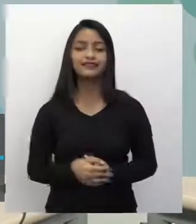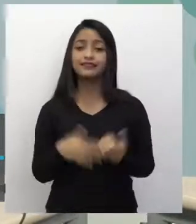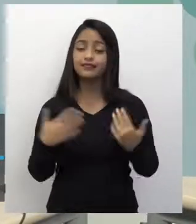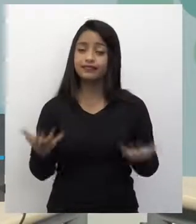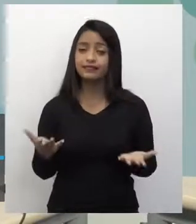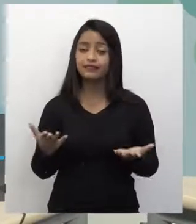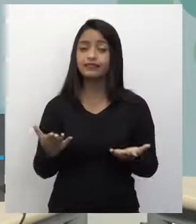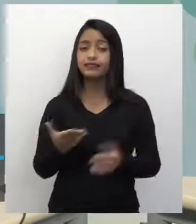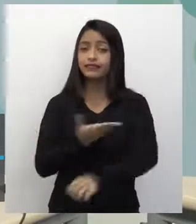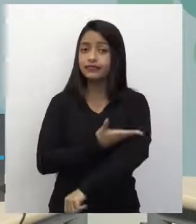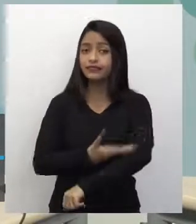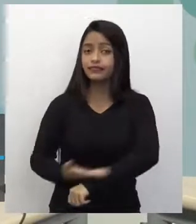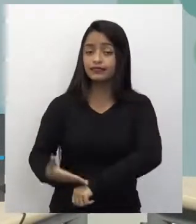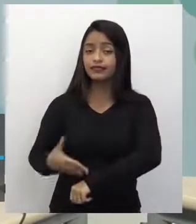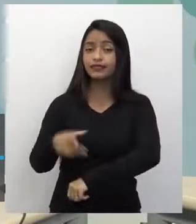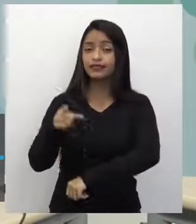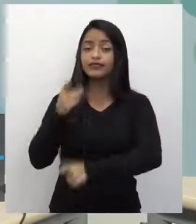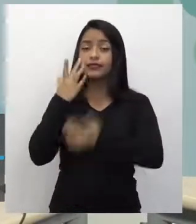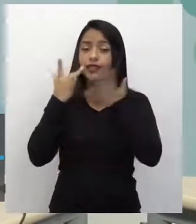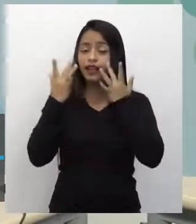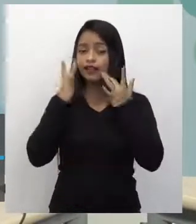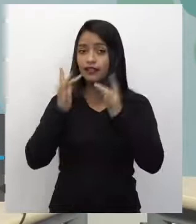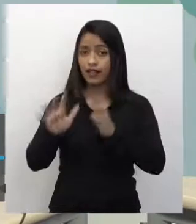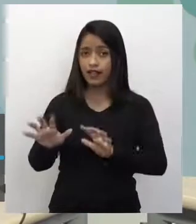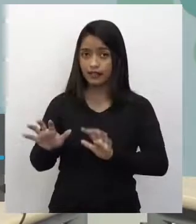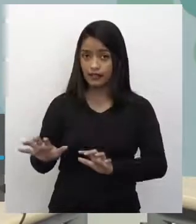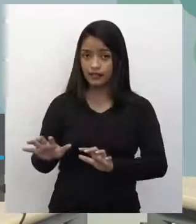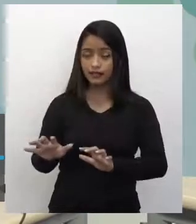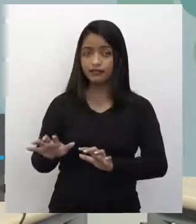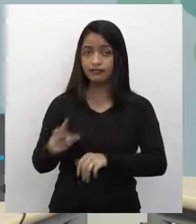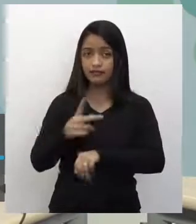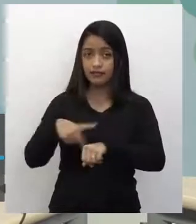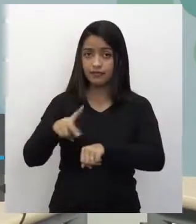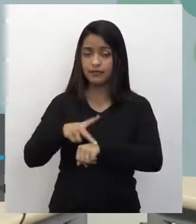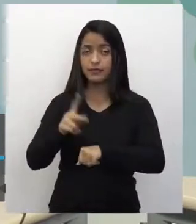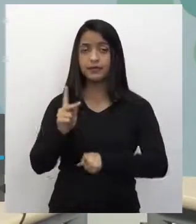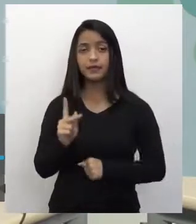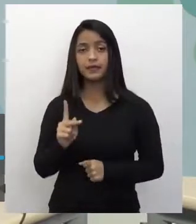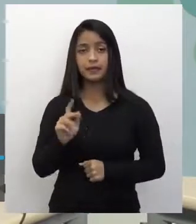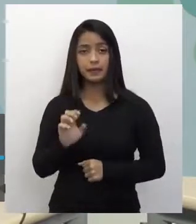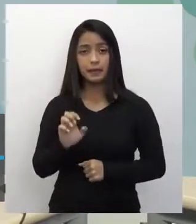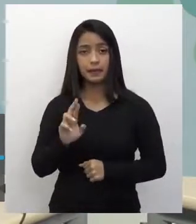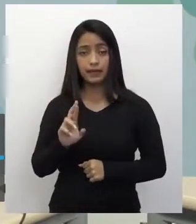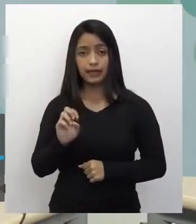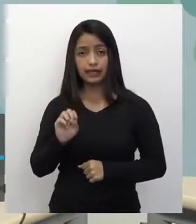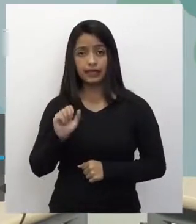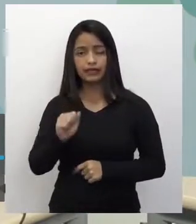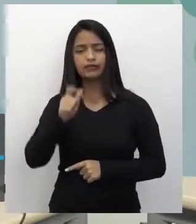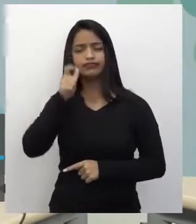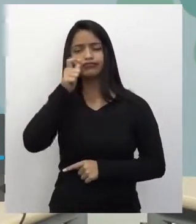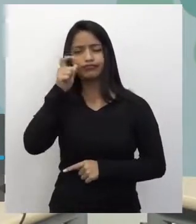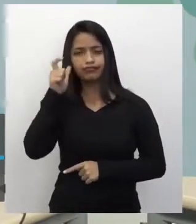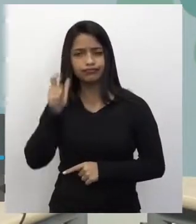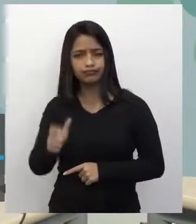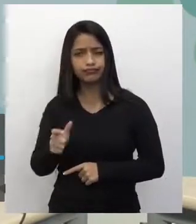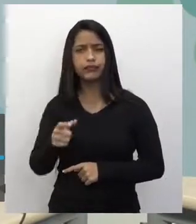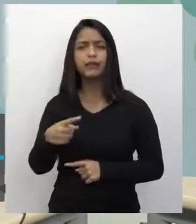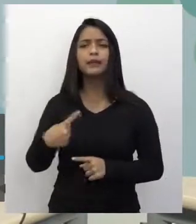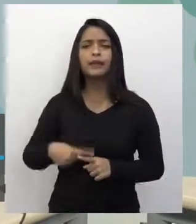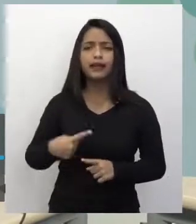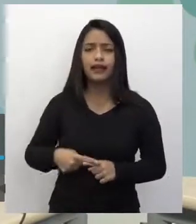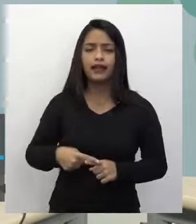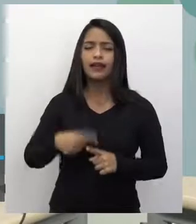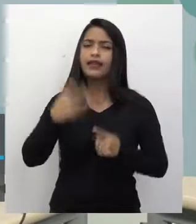geralmente, esse estilo de teatro na Pérsia, ele era muito interessante porque ele tratava exatamente, eram peças